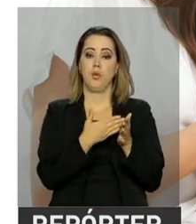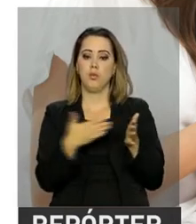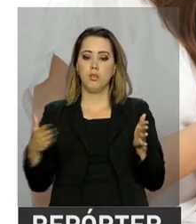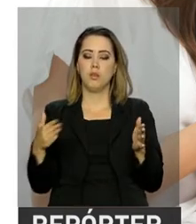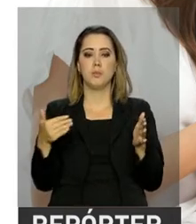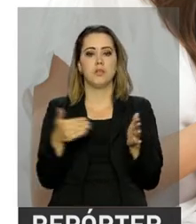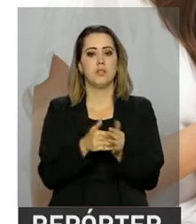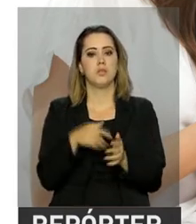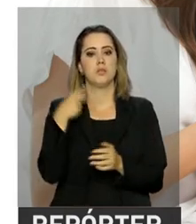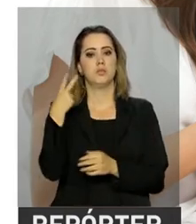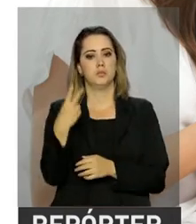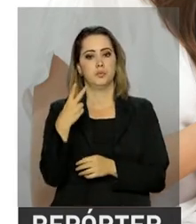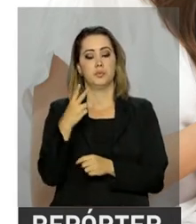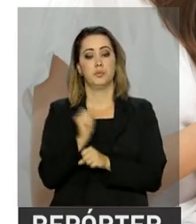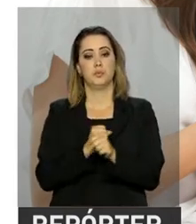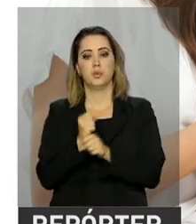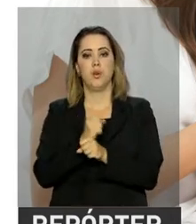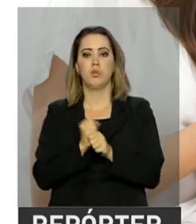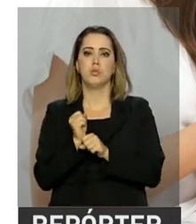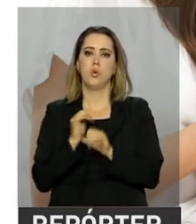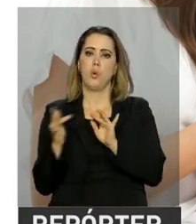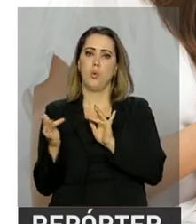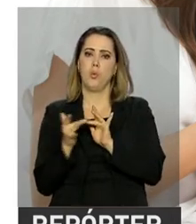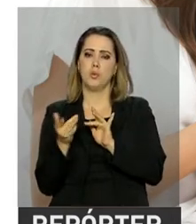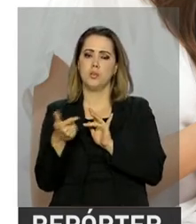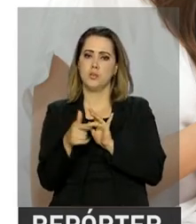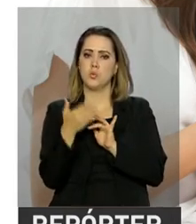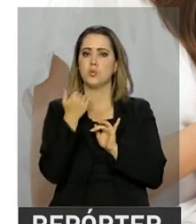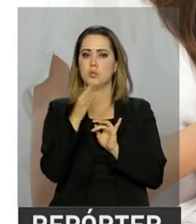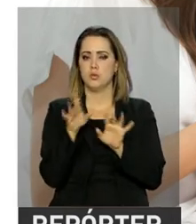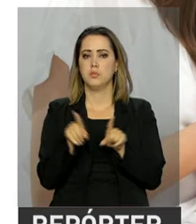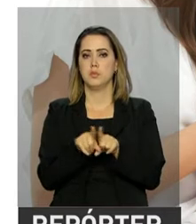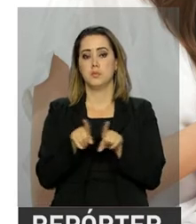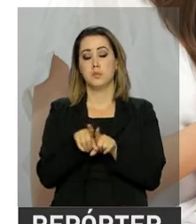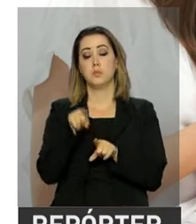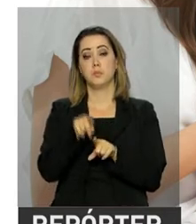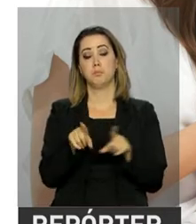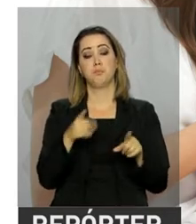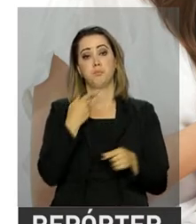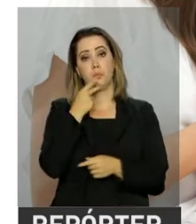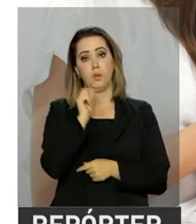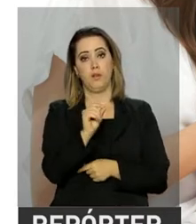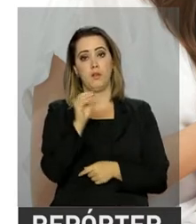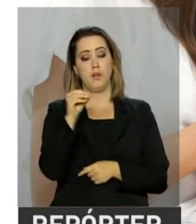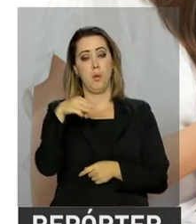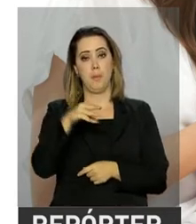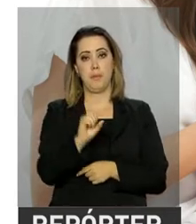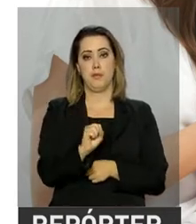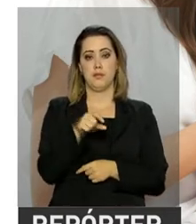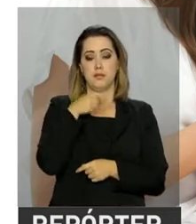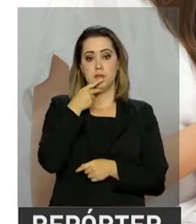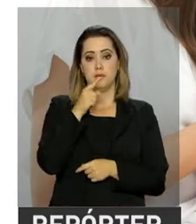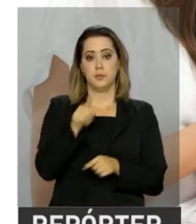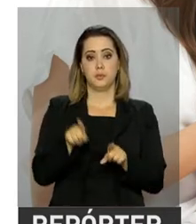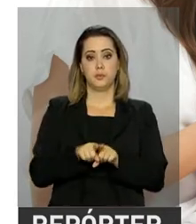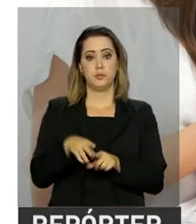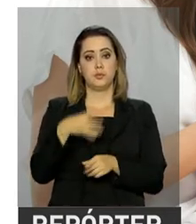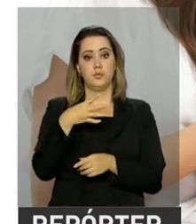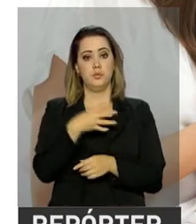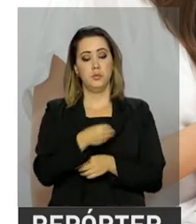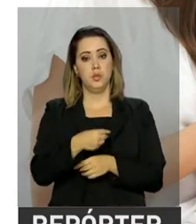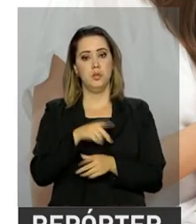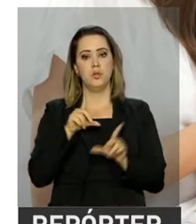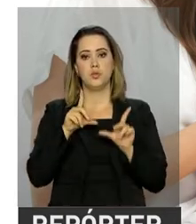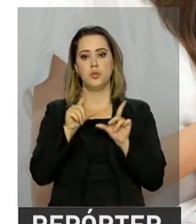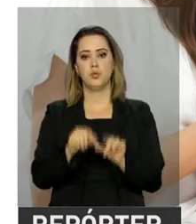pode se estender por até 2 anos, com a combinação de outros alimentos. Ainda segundo a OMS, o leite materno é capaz de reduzir